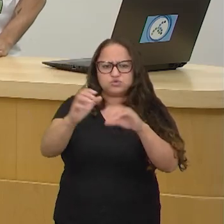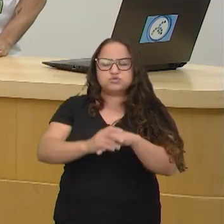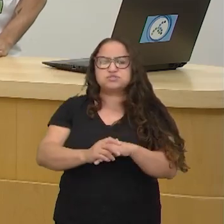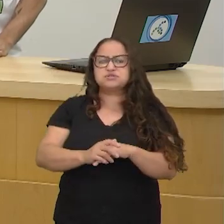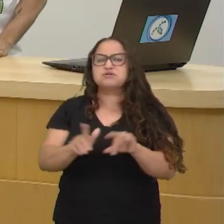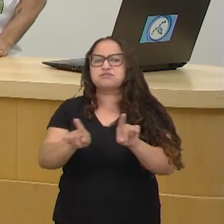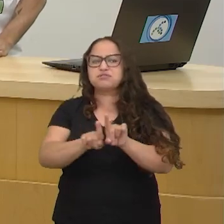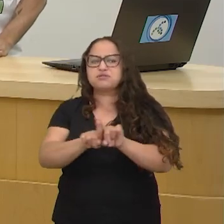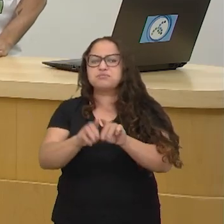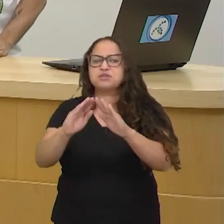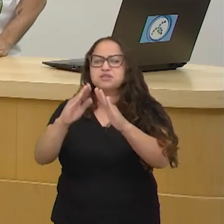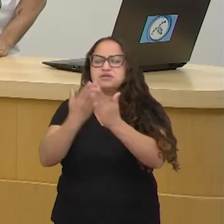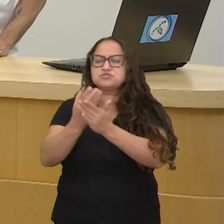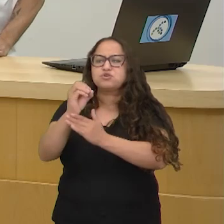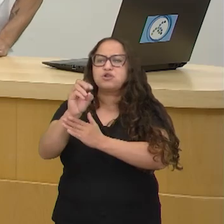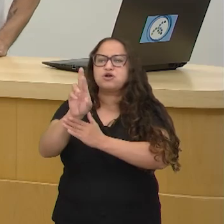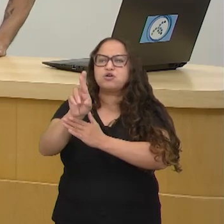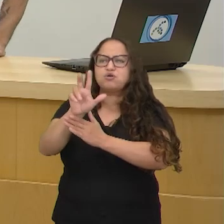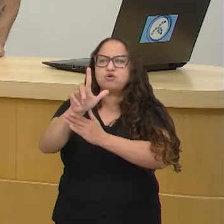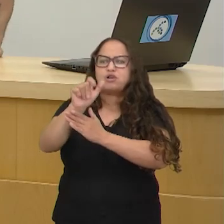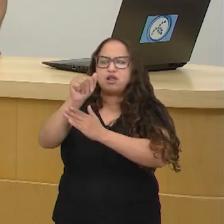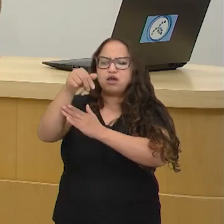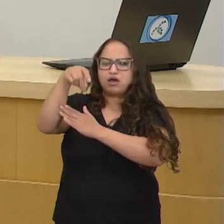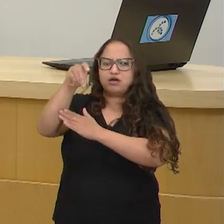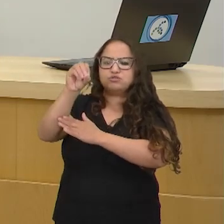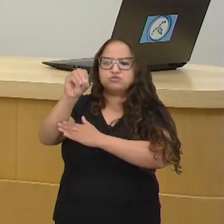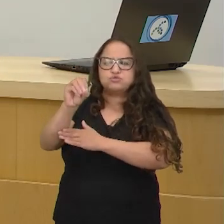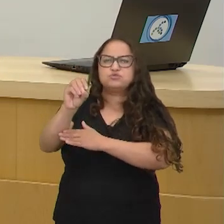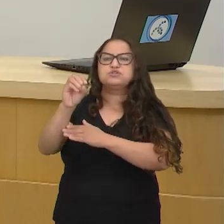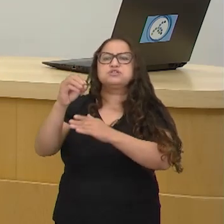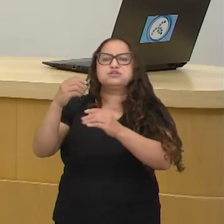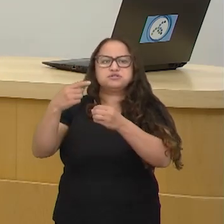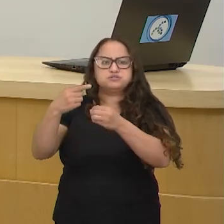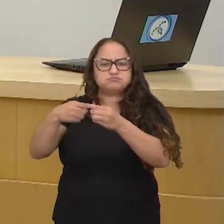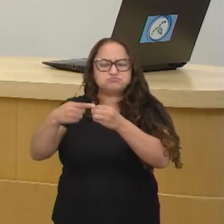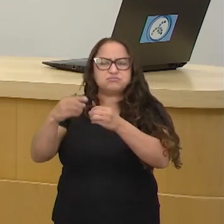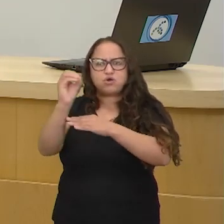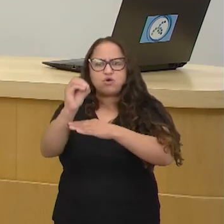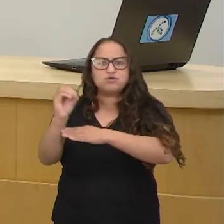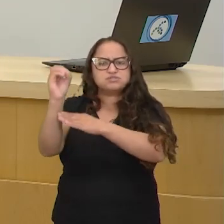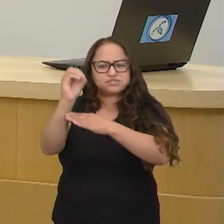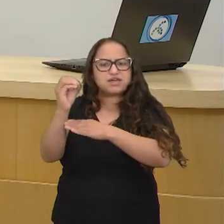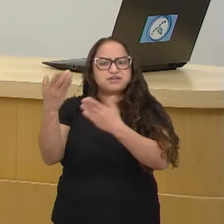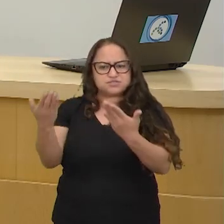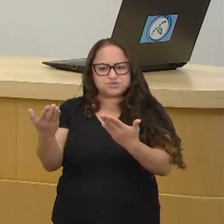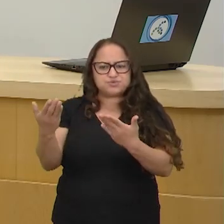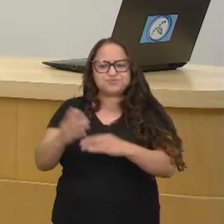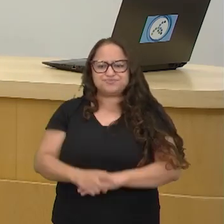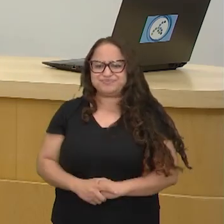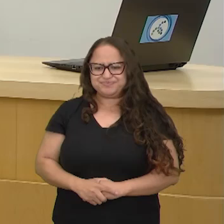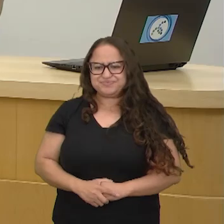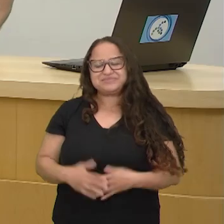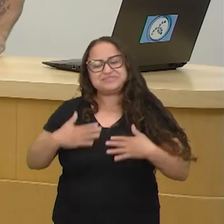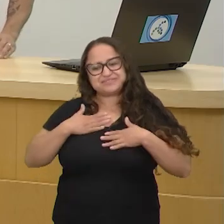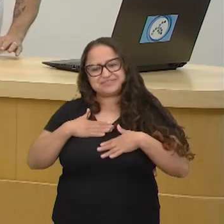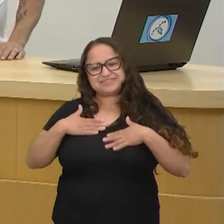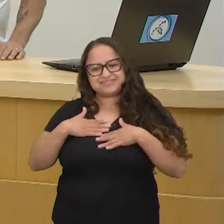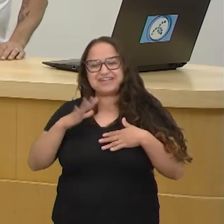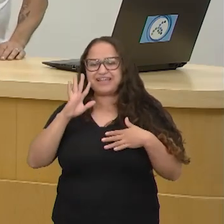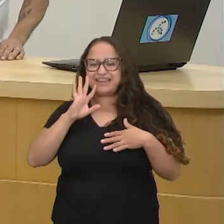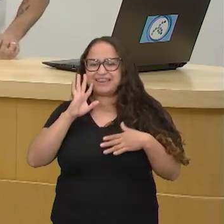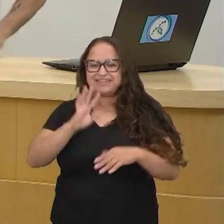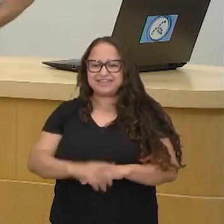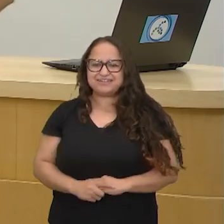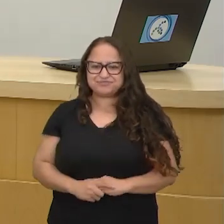escola Orlando Geríbula de Osasco, sempre com a gente aqui com o professor Giba. Adoro o pessoal lá de Osasco com a gente.